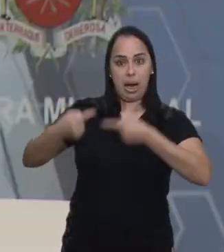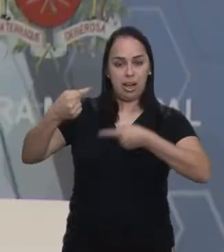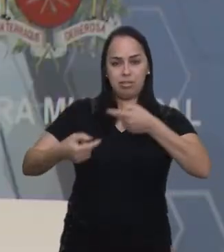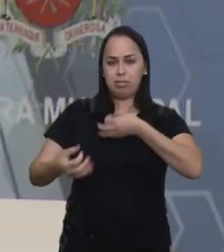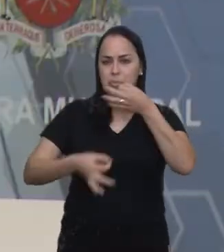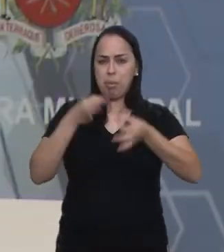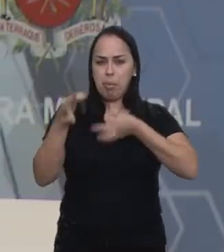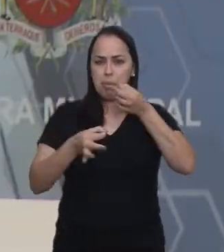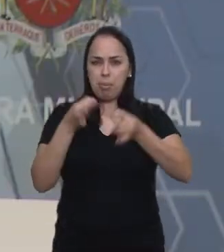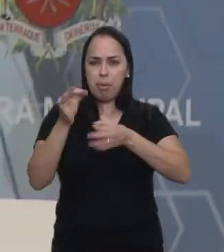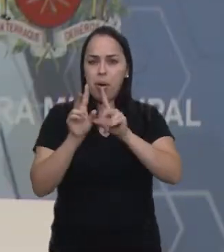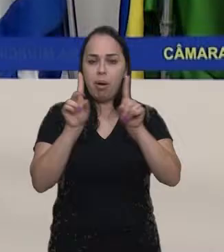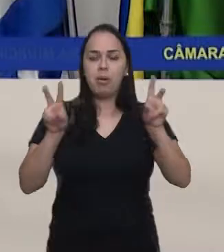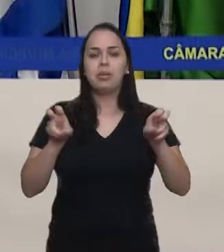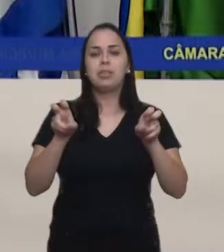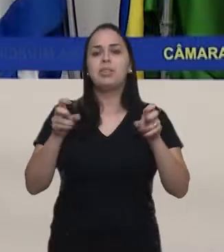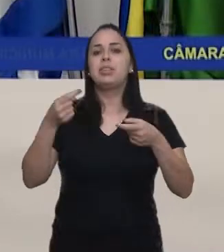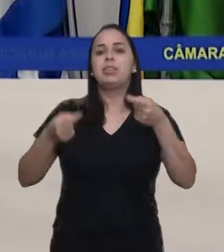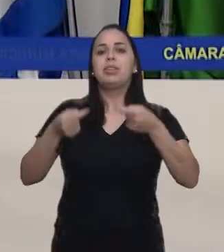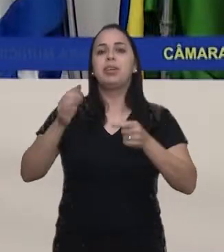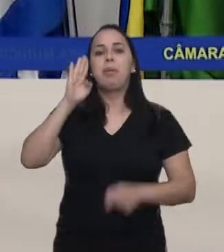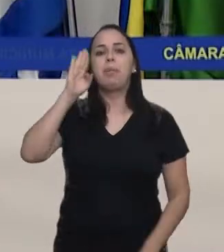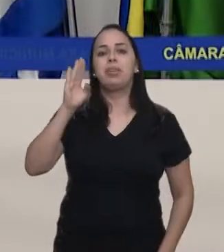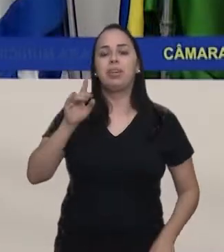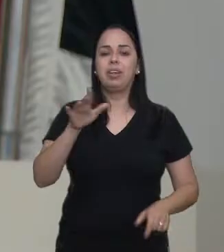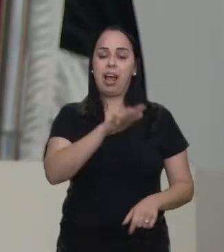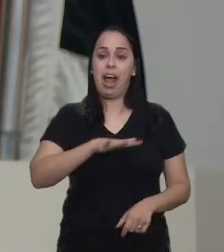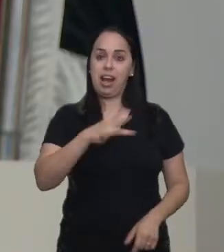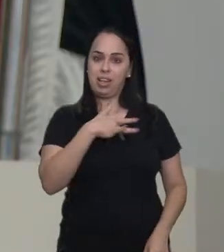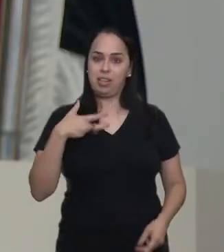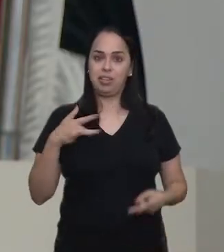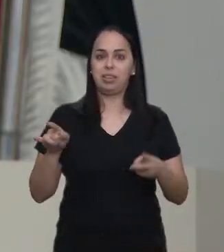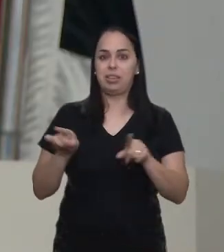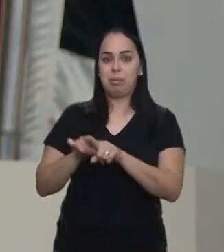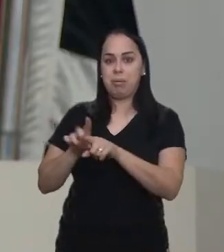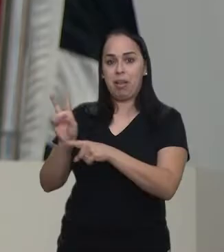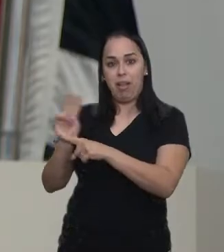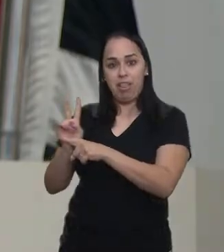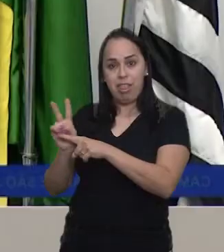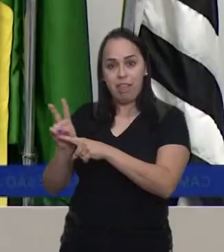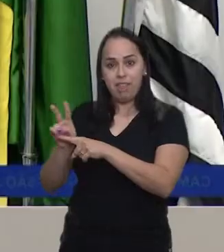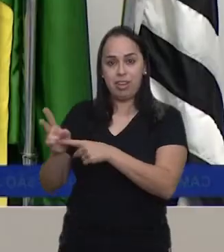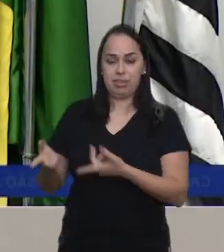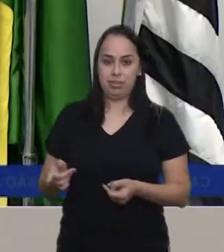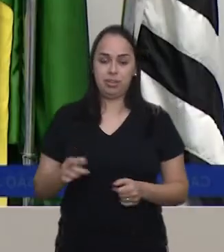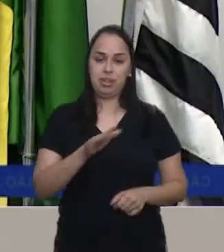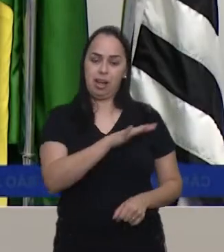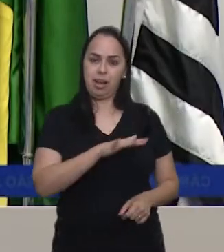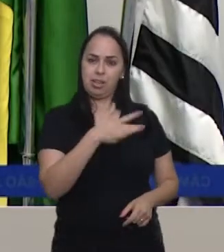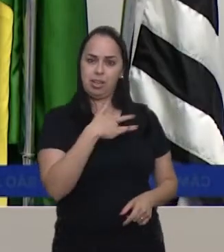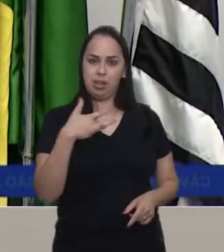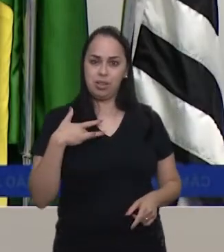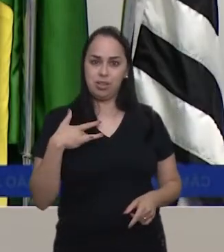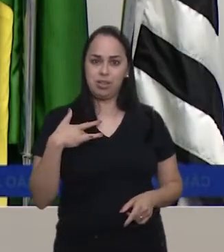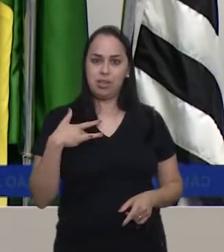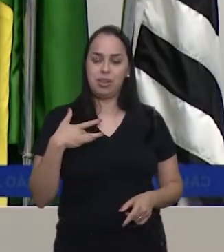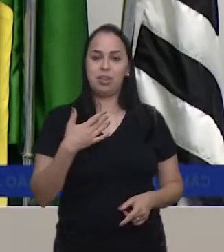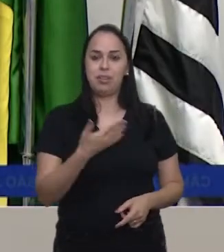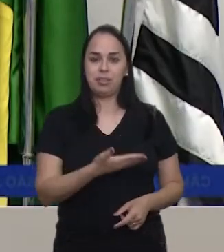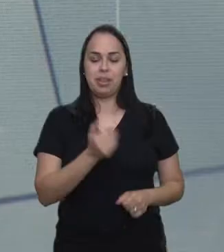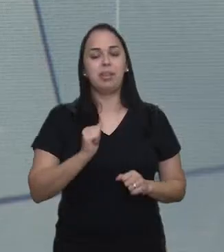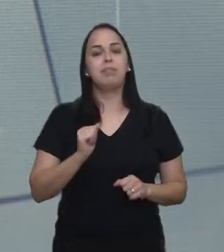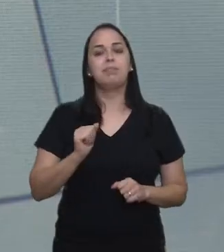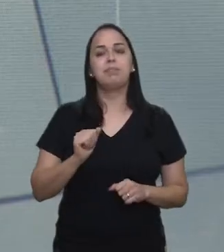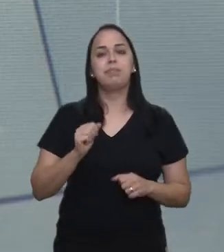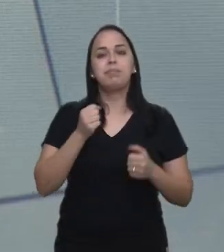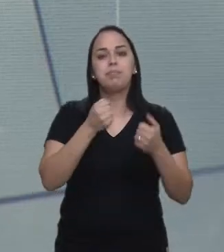os principais temas abordados pelos parlamentares foram saúde e fiscalização. Na área da saúde, o vereador Fernando